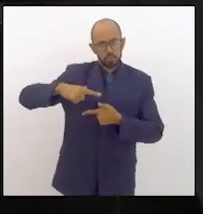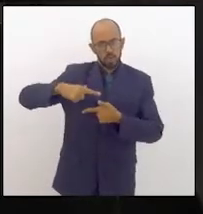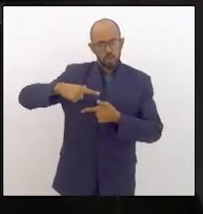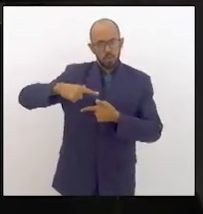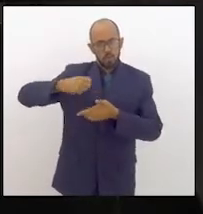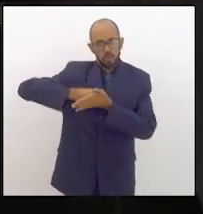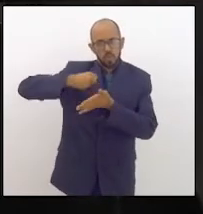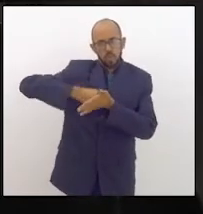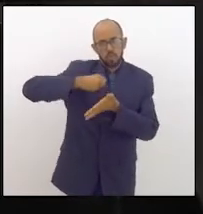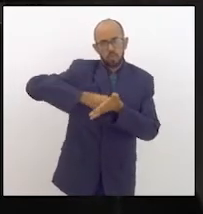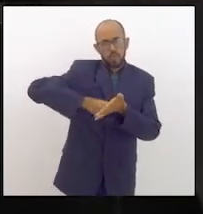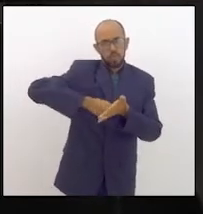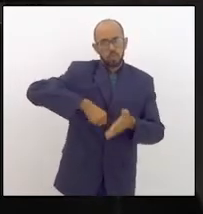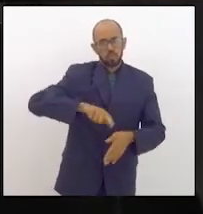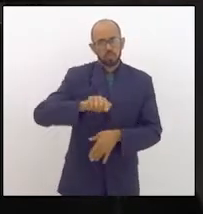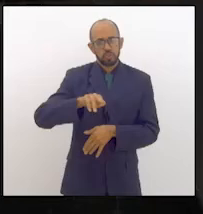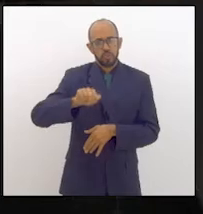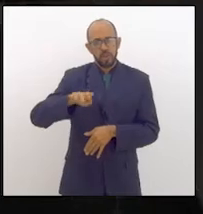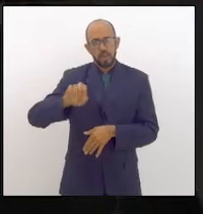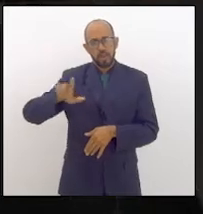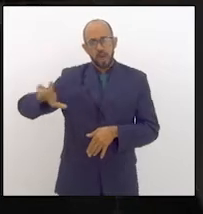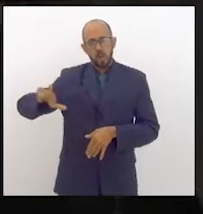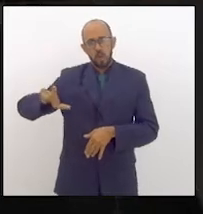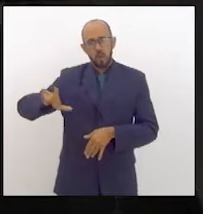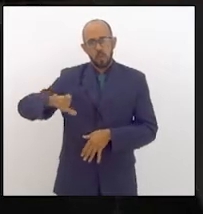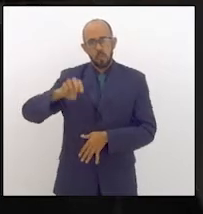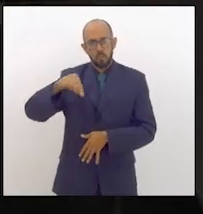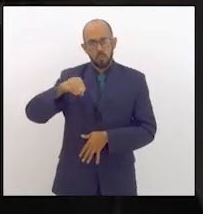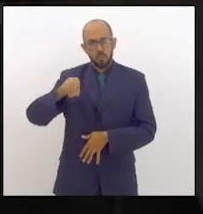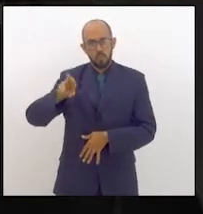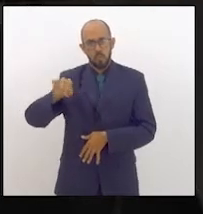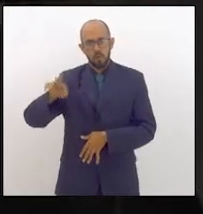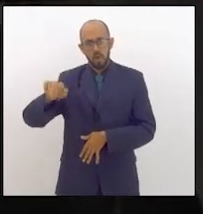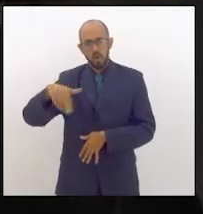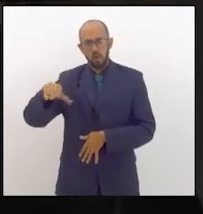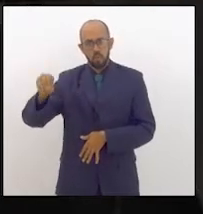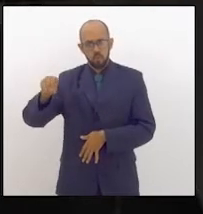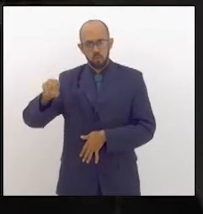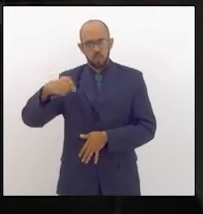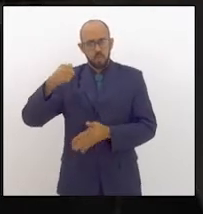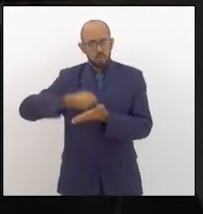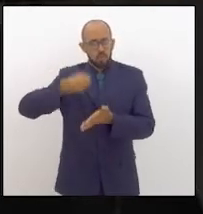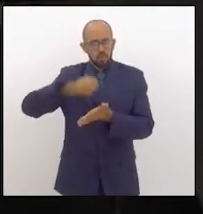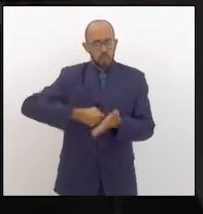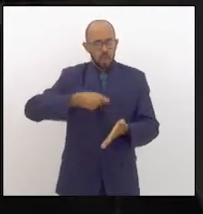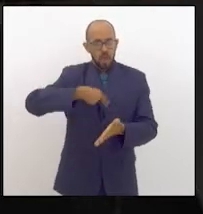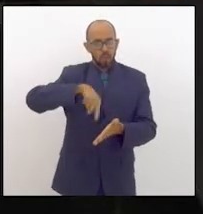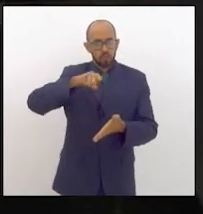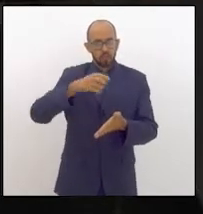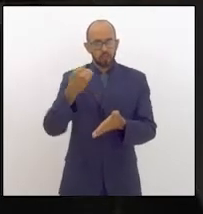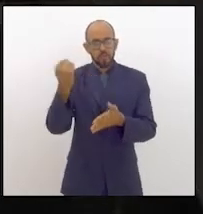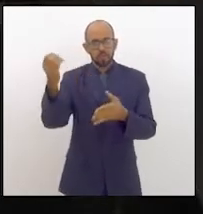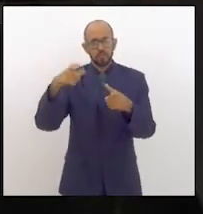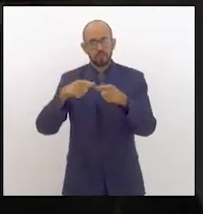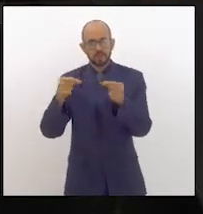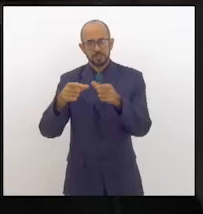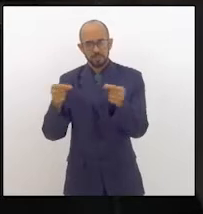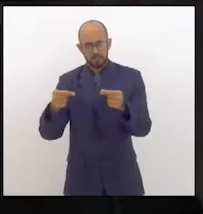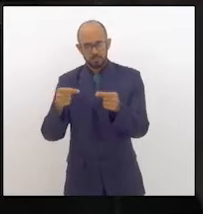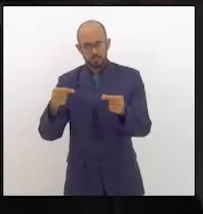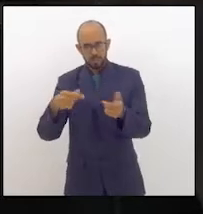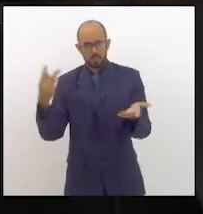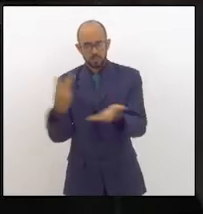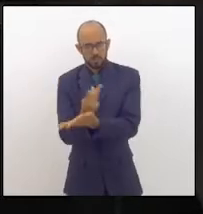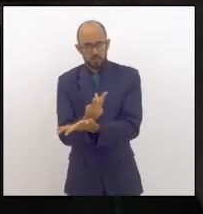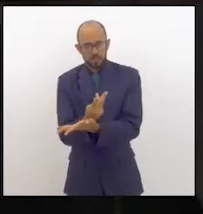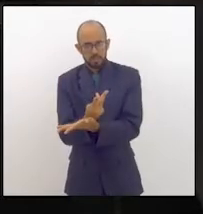lutei para ter o general Mourão como eu busquei como eu fui até até a Brasília para que